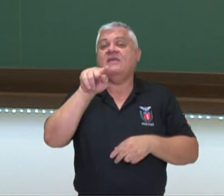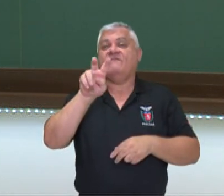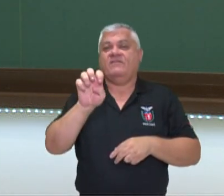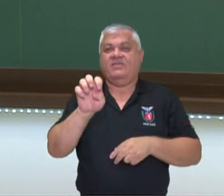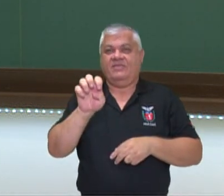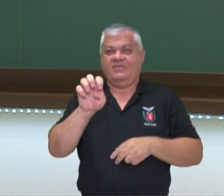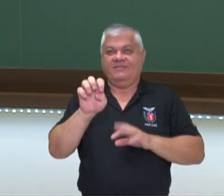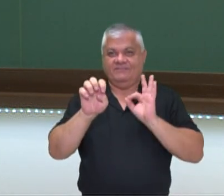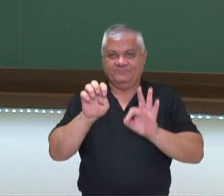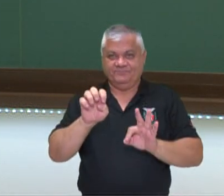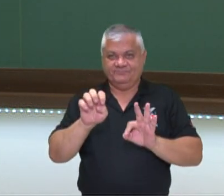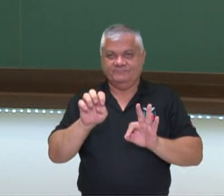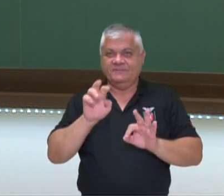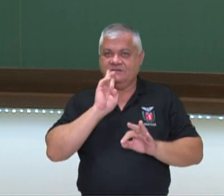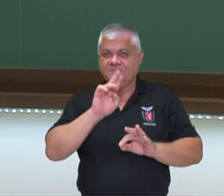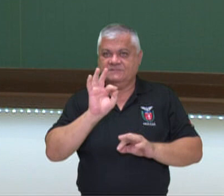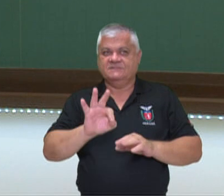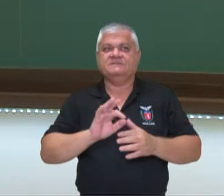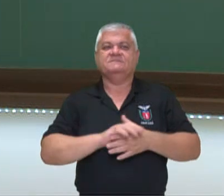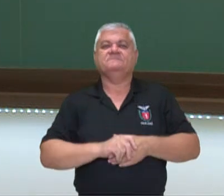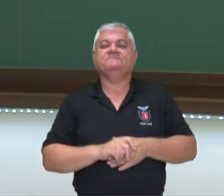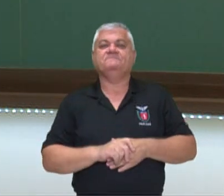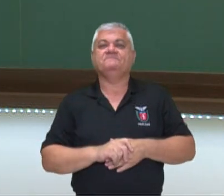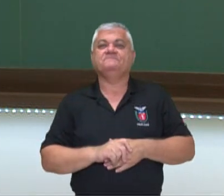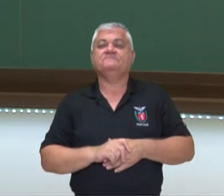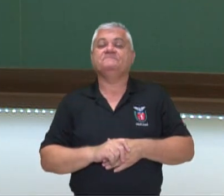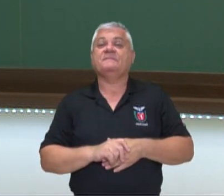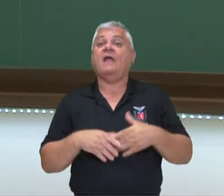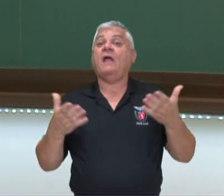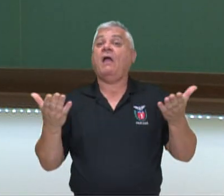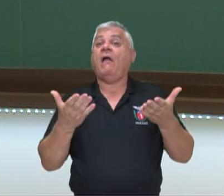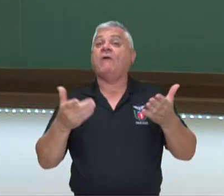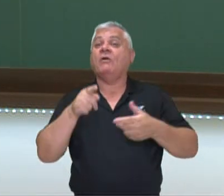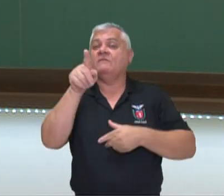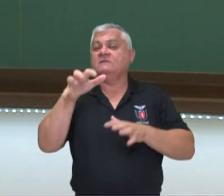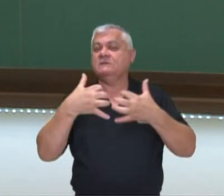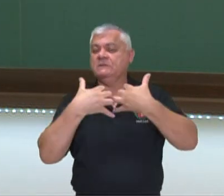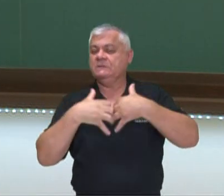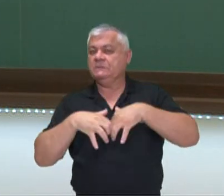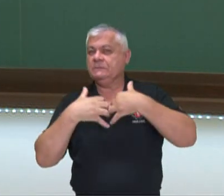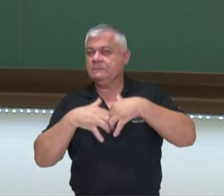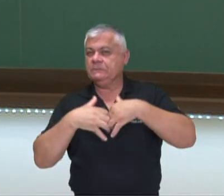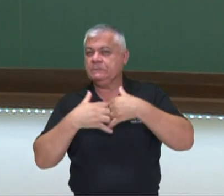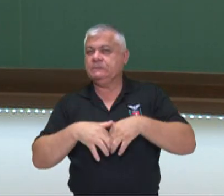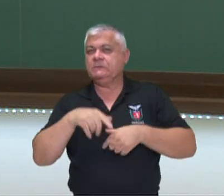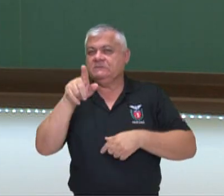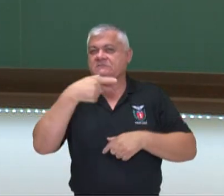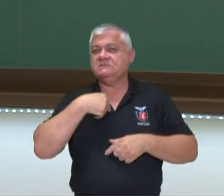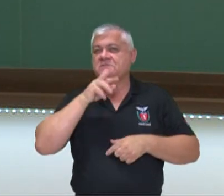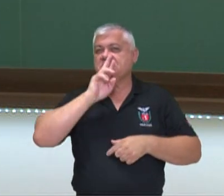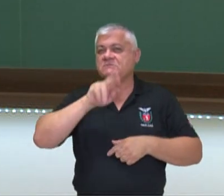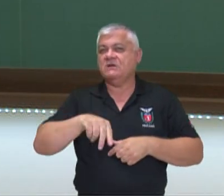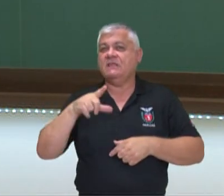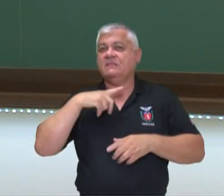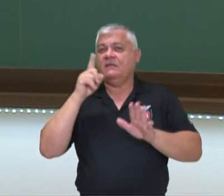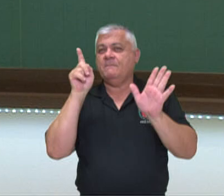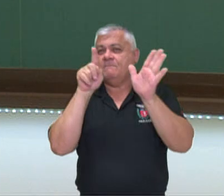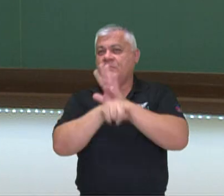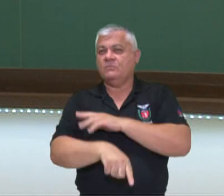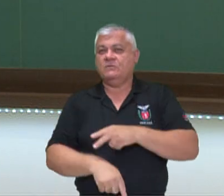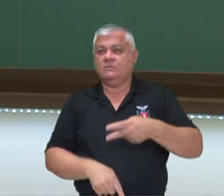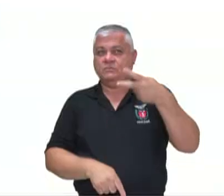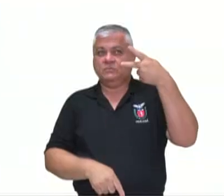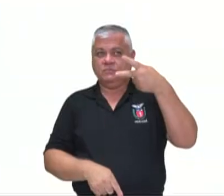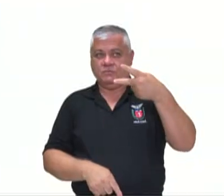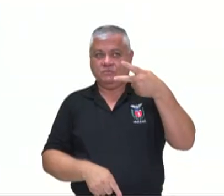in Australia, ok? Ready for our quiz? Vamos fazer o nosso quiz. Então nós temos aqui duas perguntas.